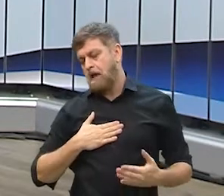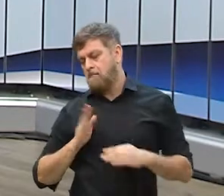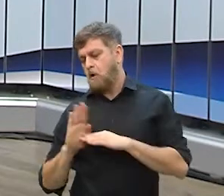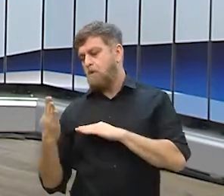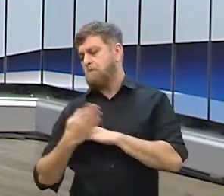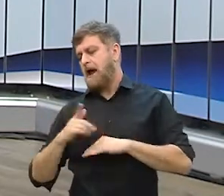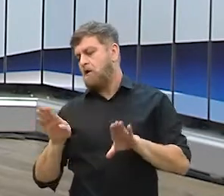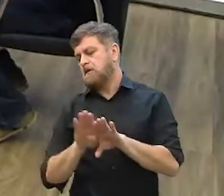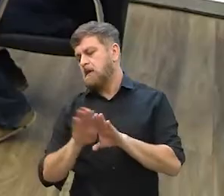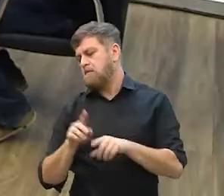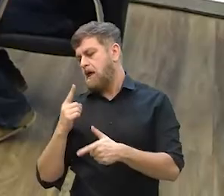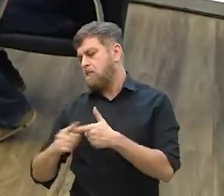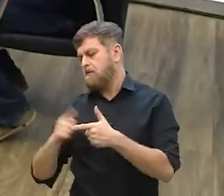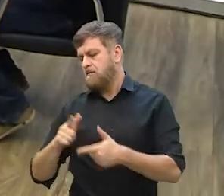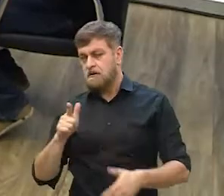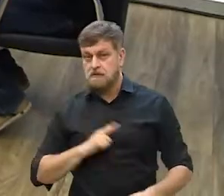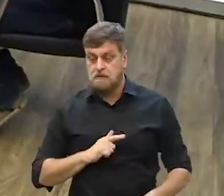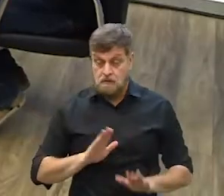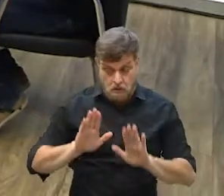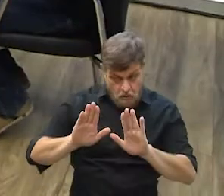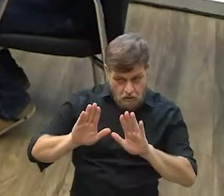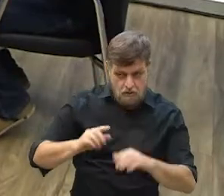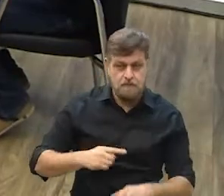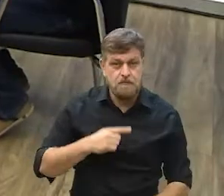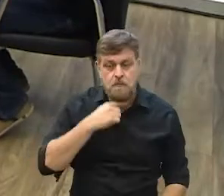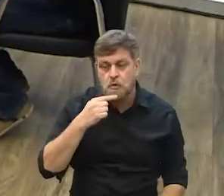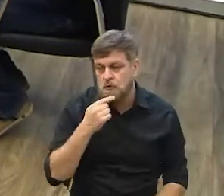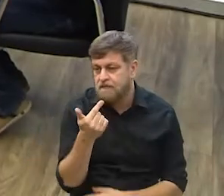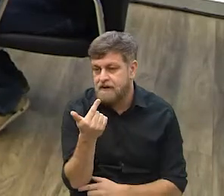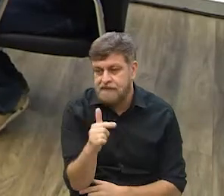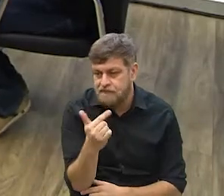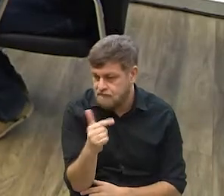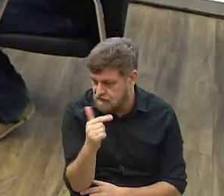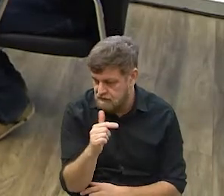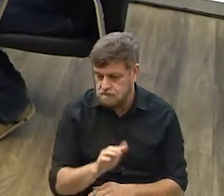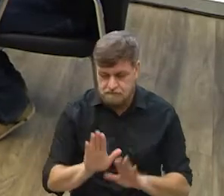também é assim. Com certeza, não tenho dúvida de que